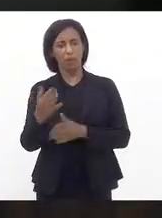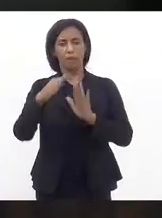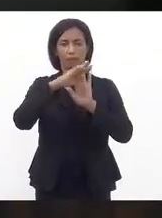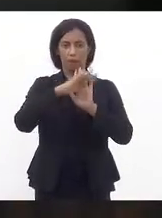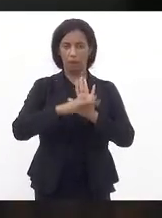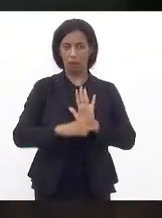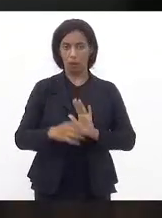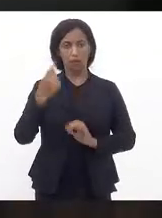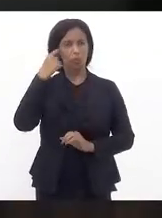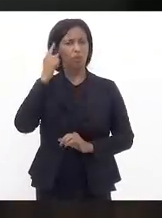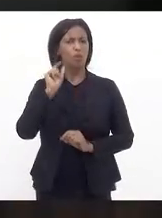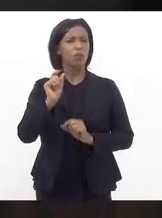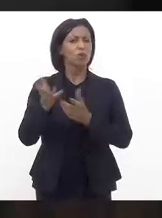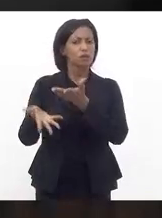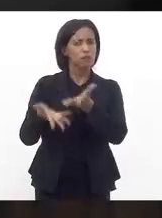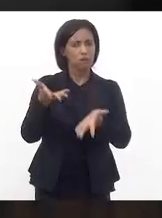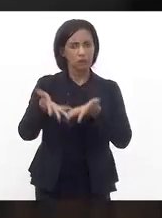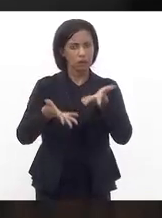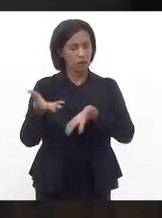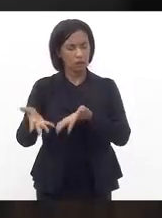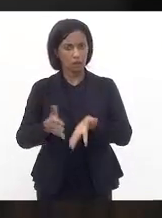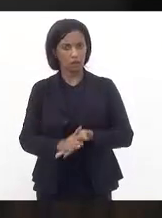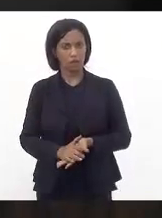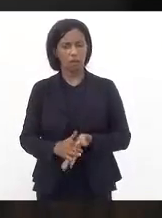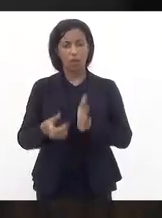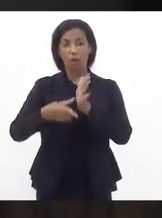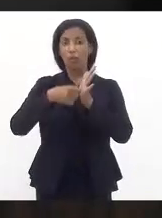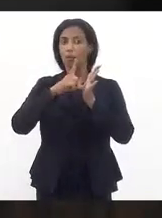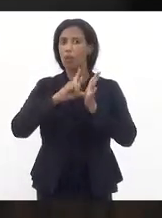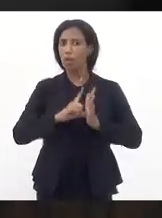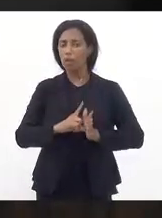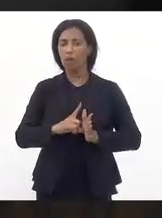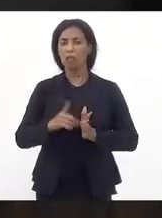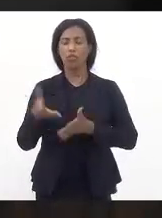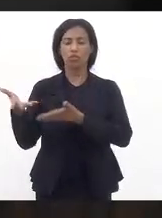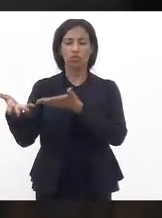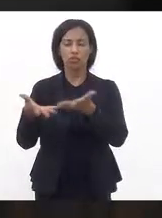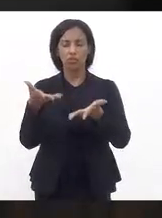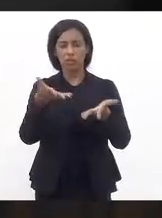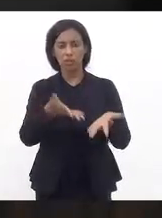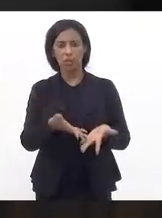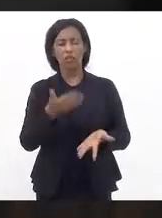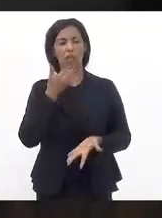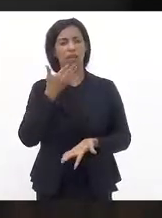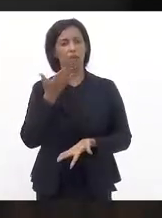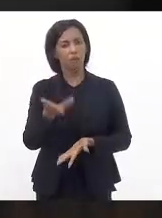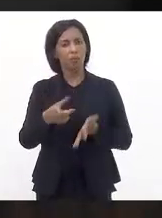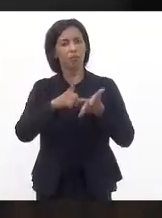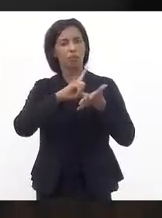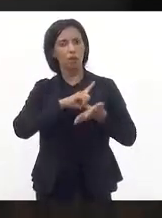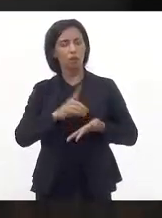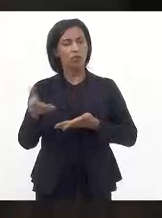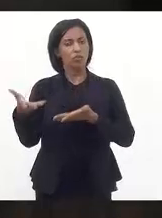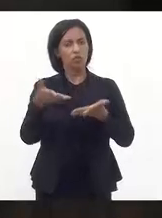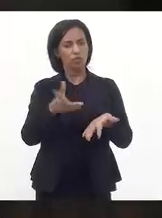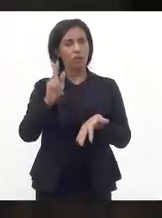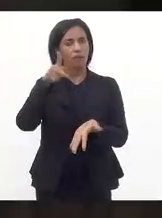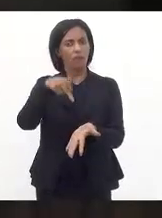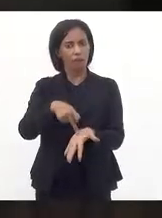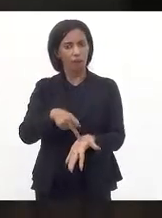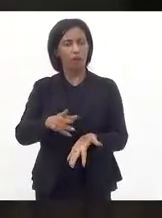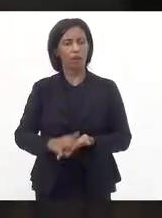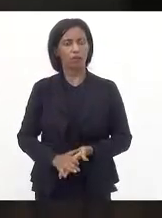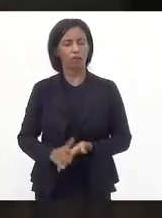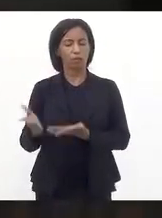não pela ordem eu não sabia do que se tratava foi bem antes de trazer que ela vinha me pedindo bem antes de trazer o fato